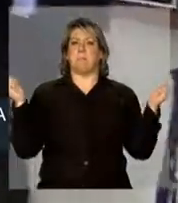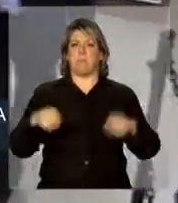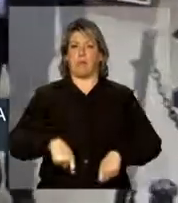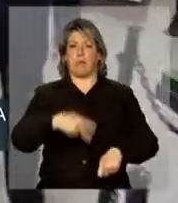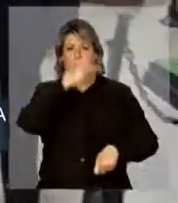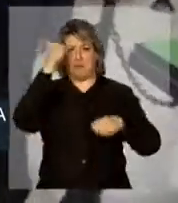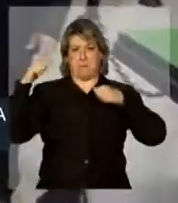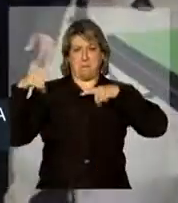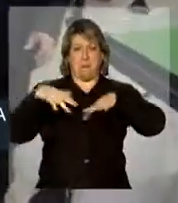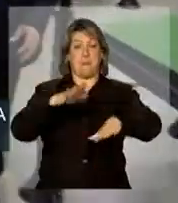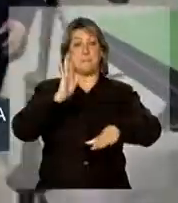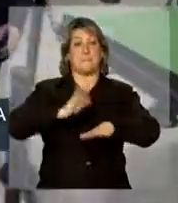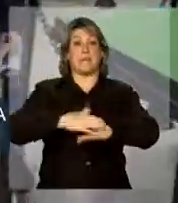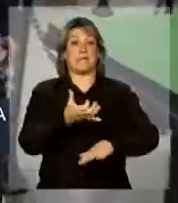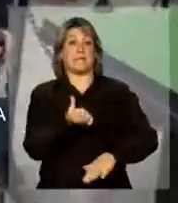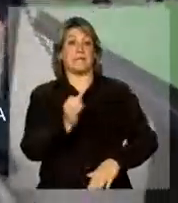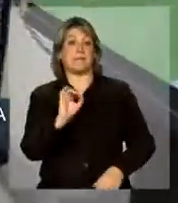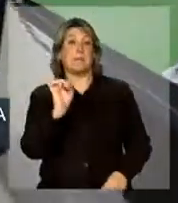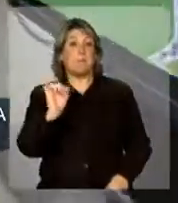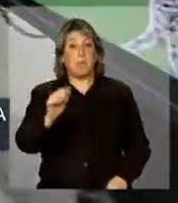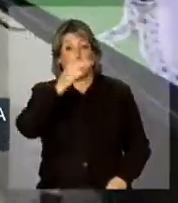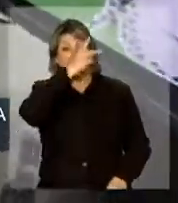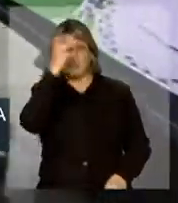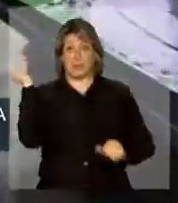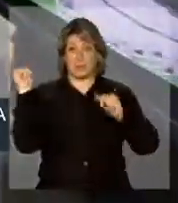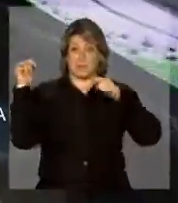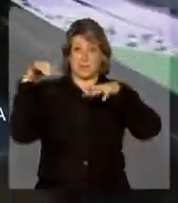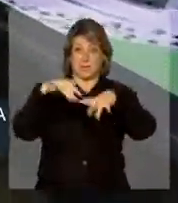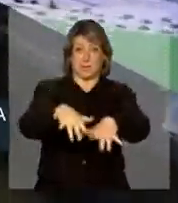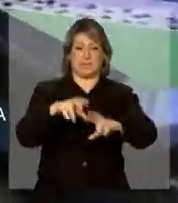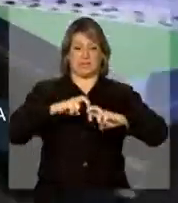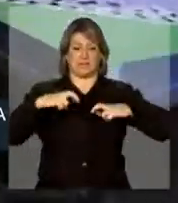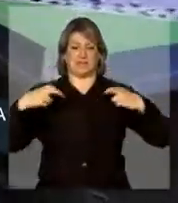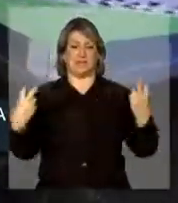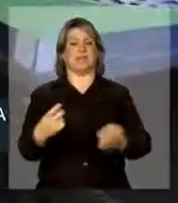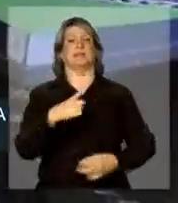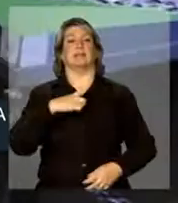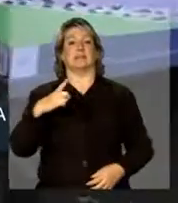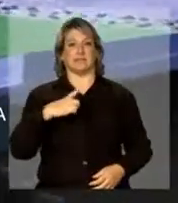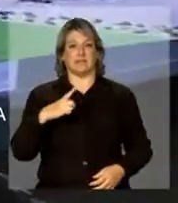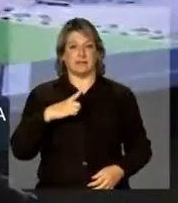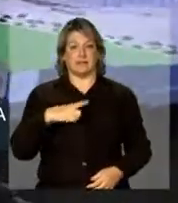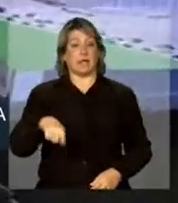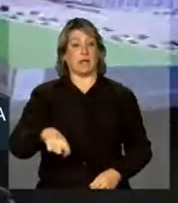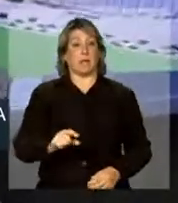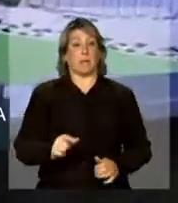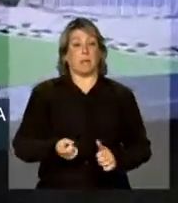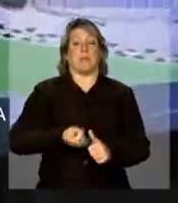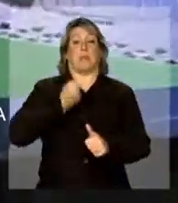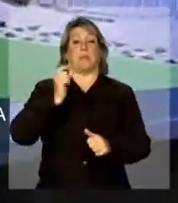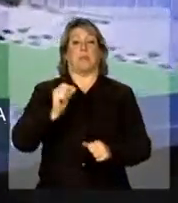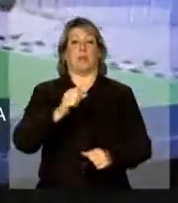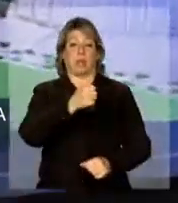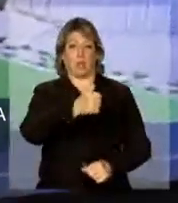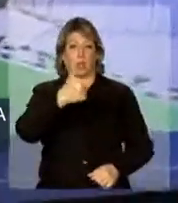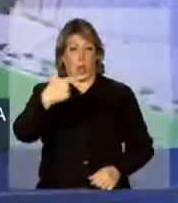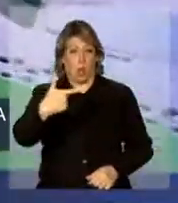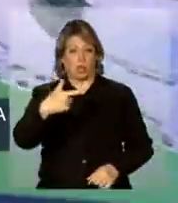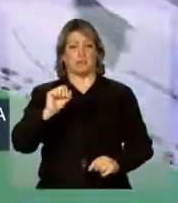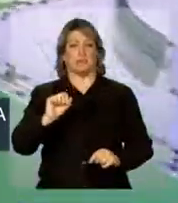para mais de 60 mil pessoas como nós somos foi o primeiro dos